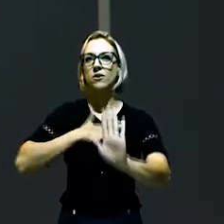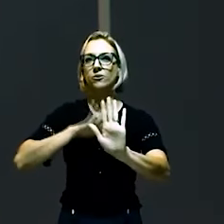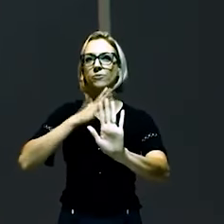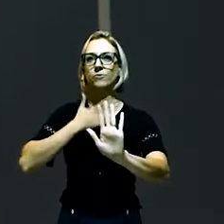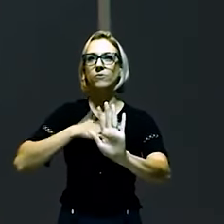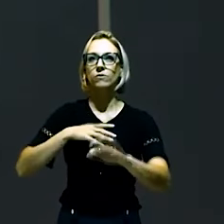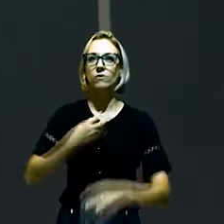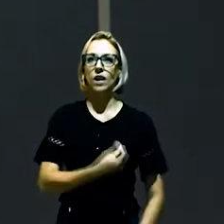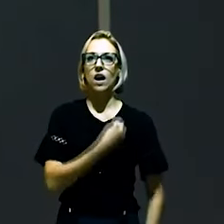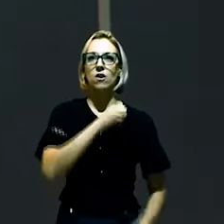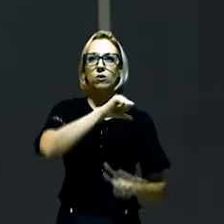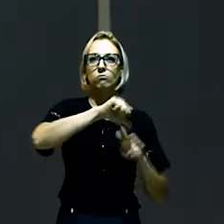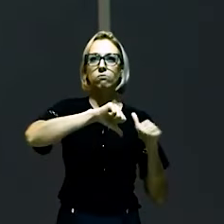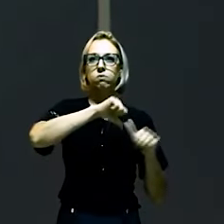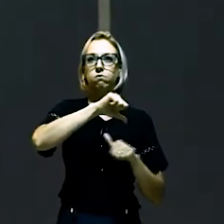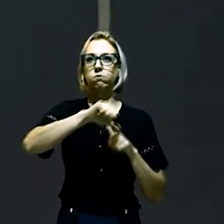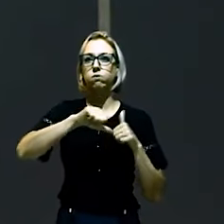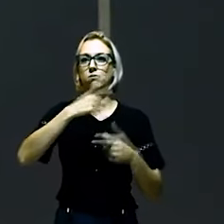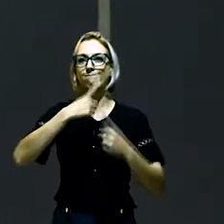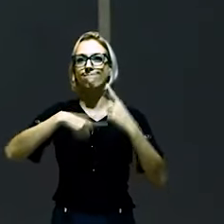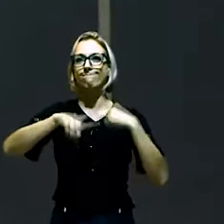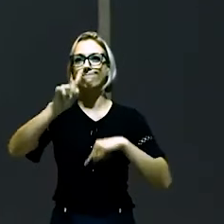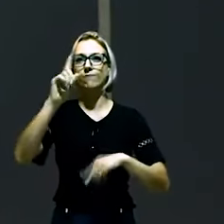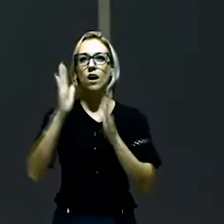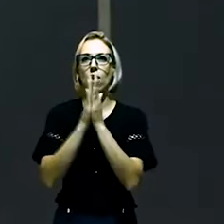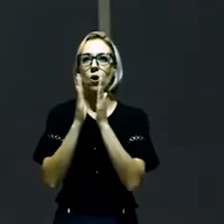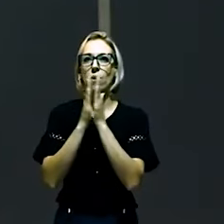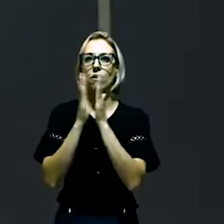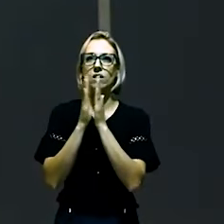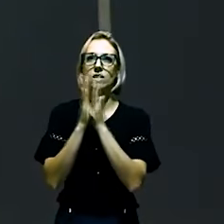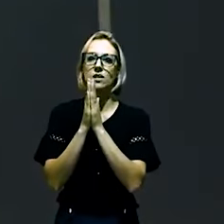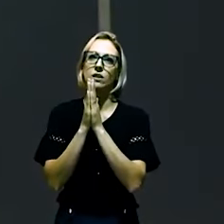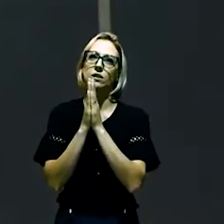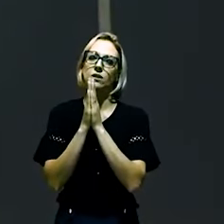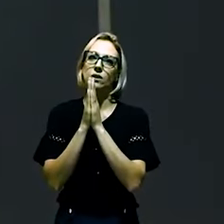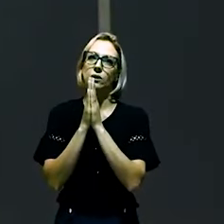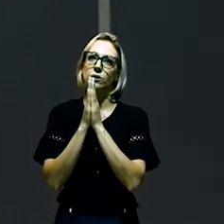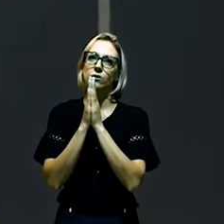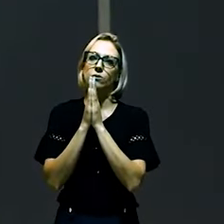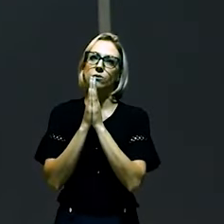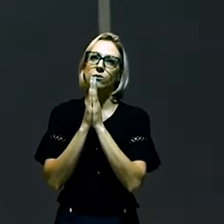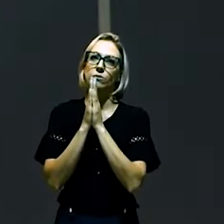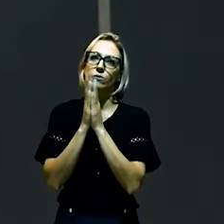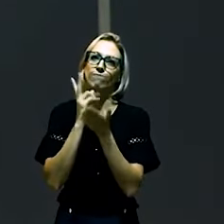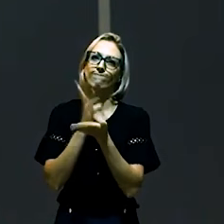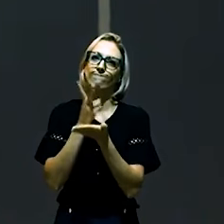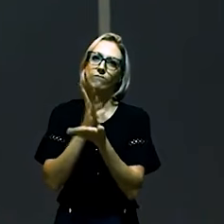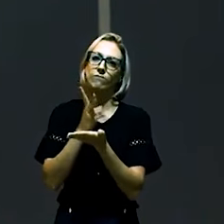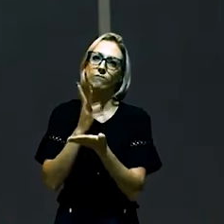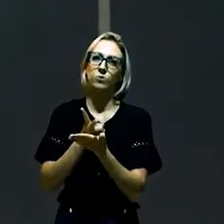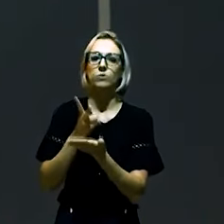Eu venho orando na parte da tarde, pedindo isso para Deus. Deus, muda a vida. Faz esse povo te servir.